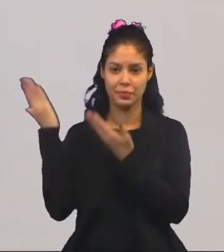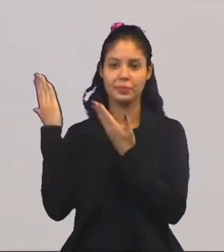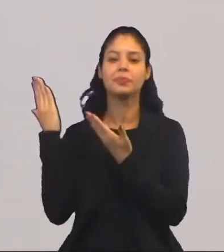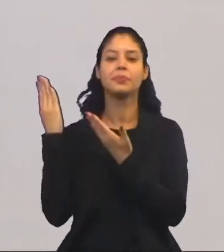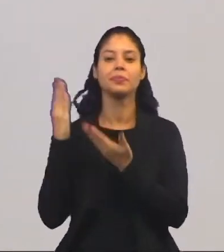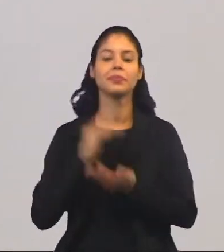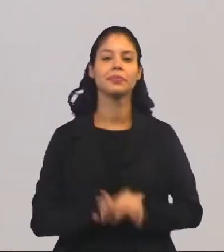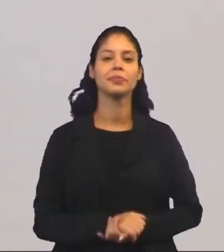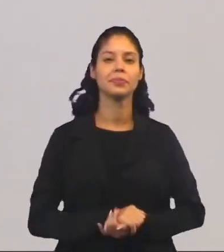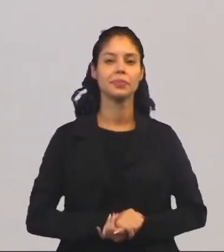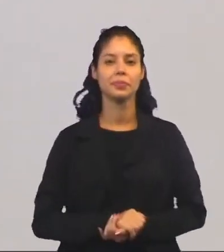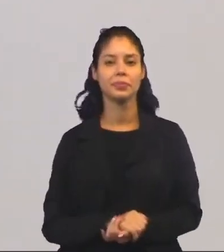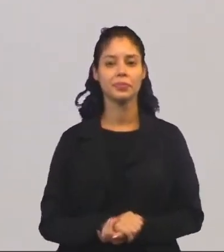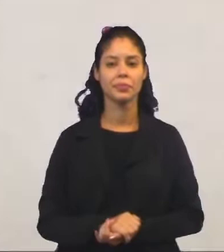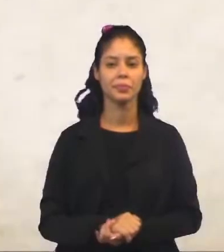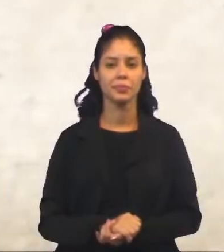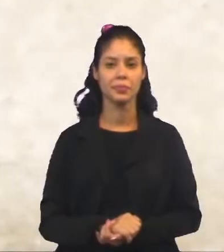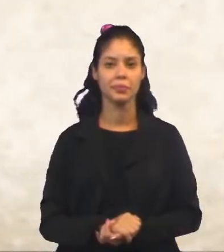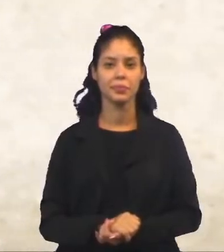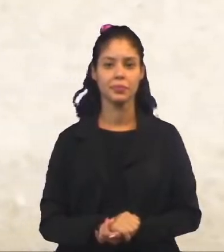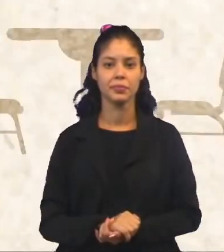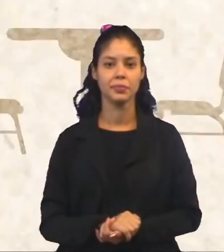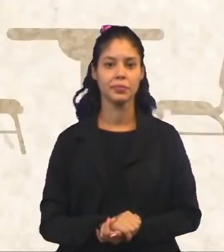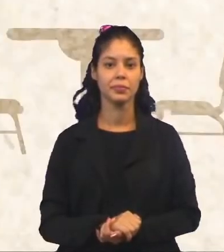Acompanha comigo aí na telinha.